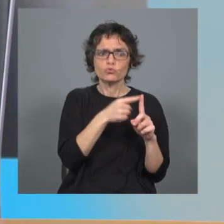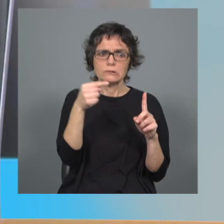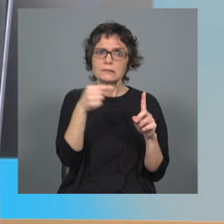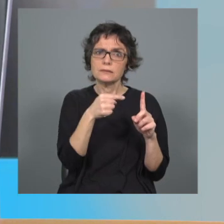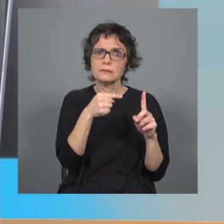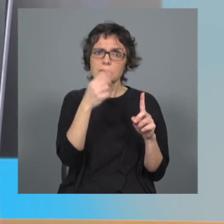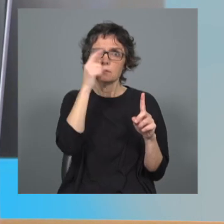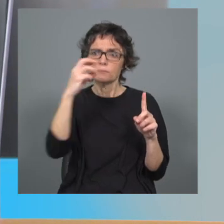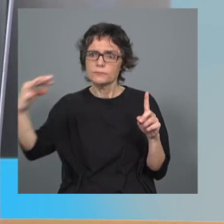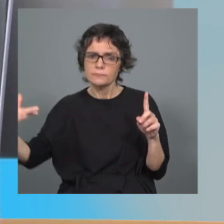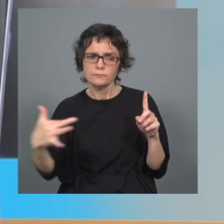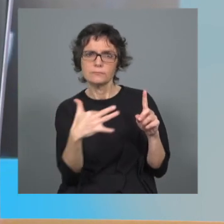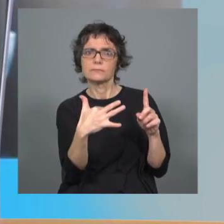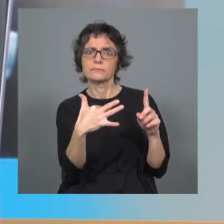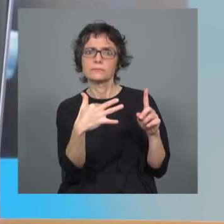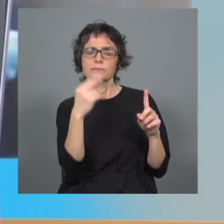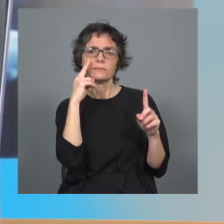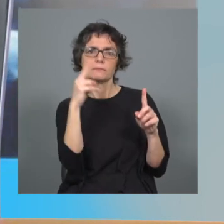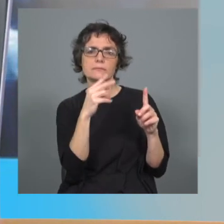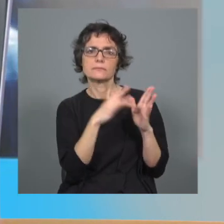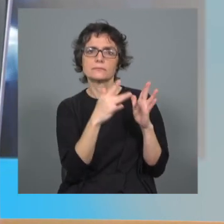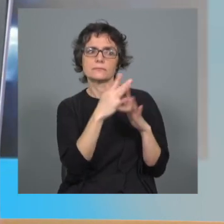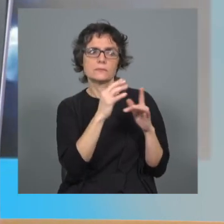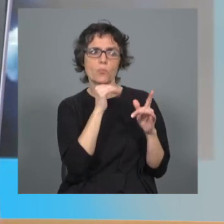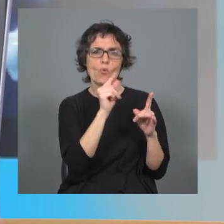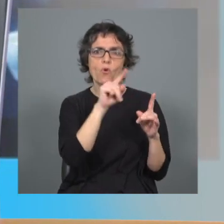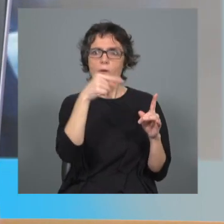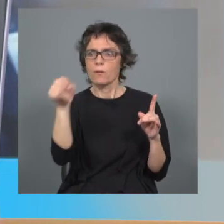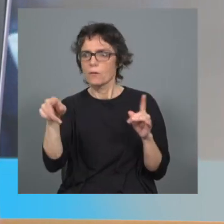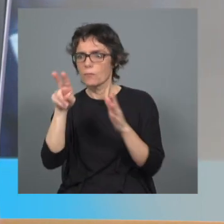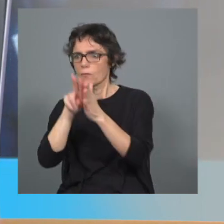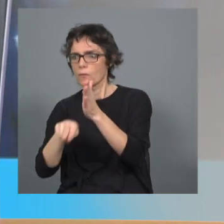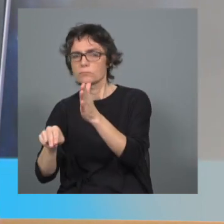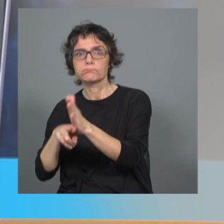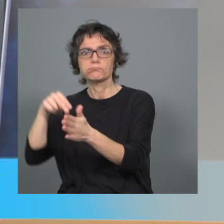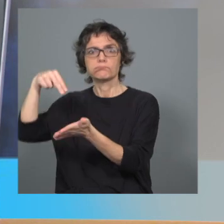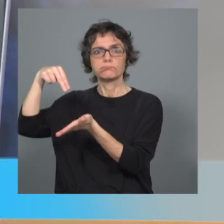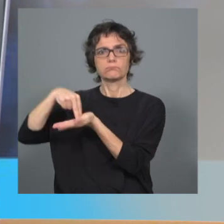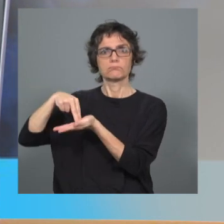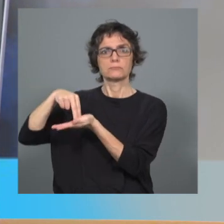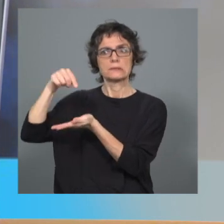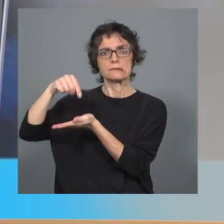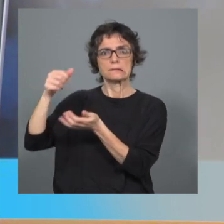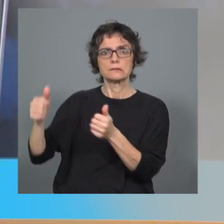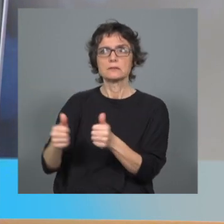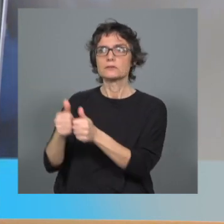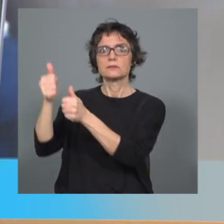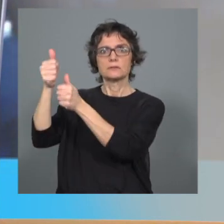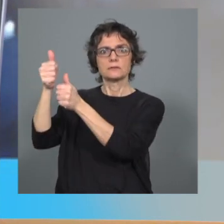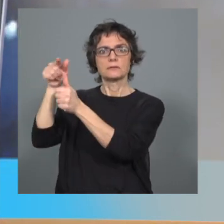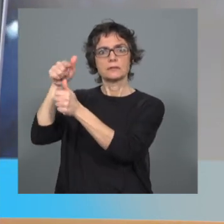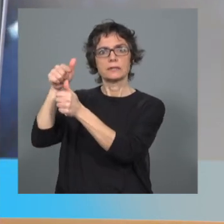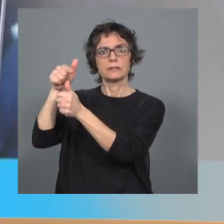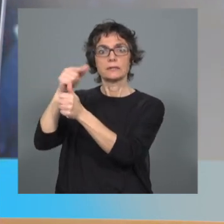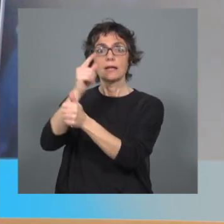Portanto, para mostrar que o ressuscitado é o crucificado. e que é pelo crucificado, pela entrega de Jesus,